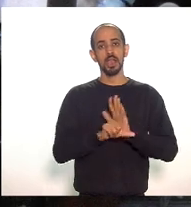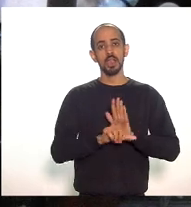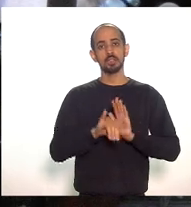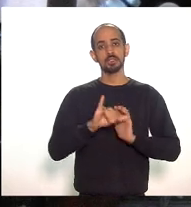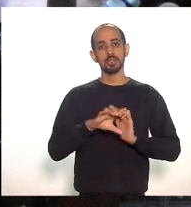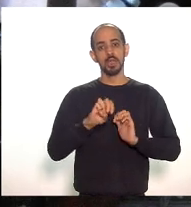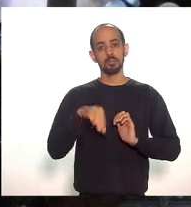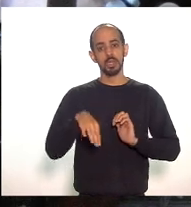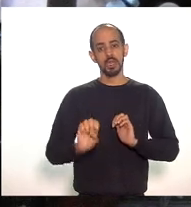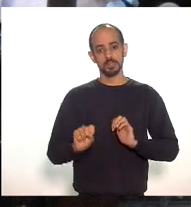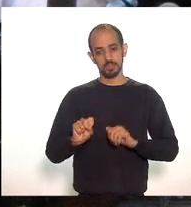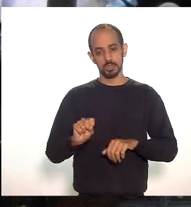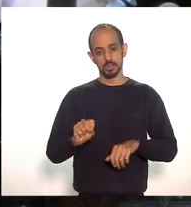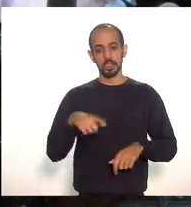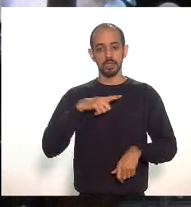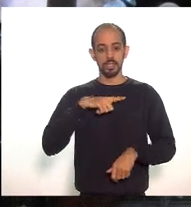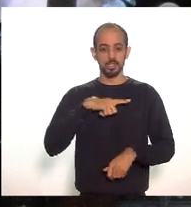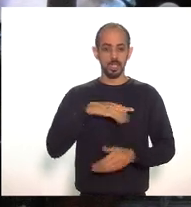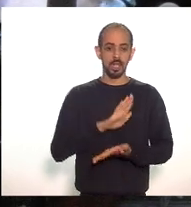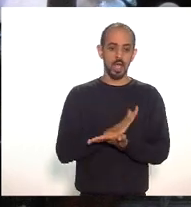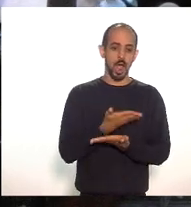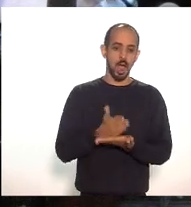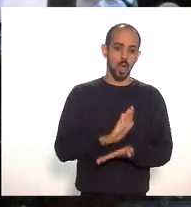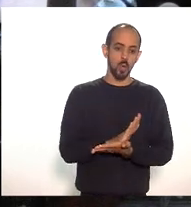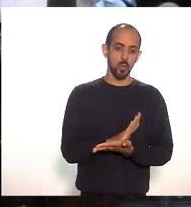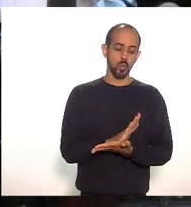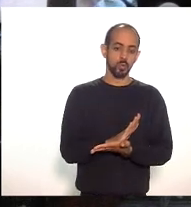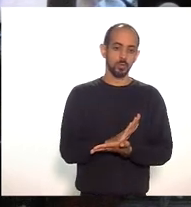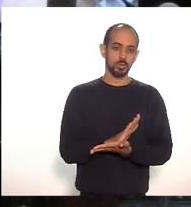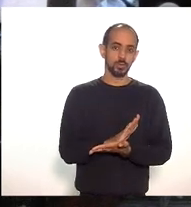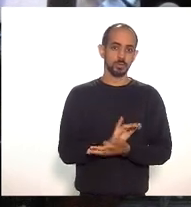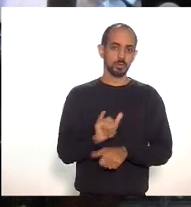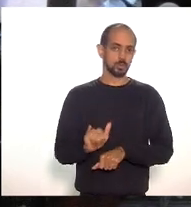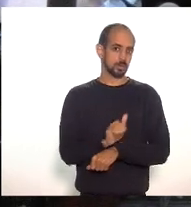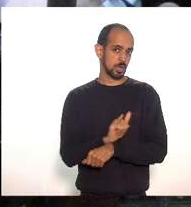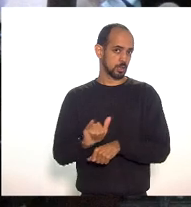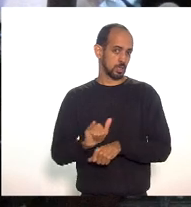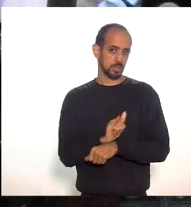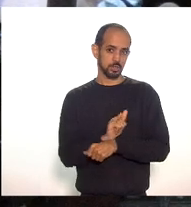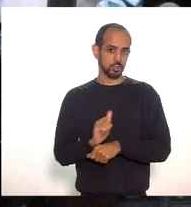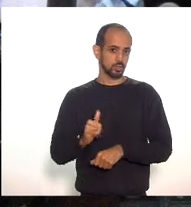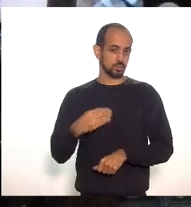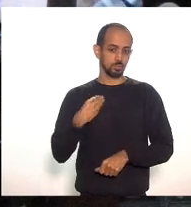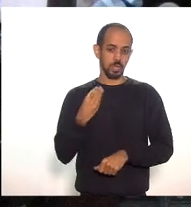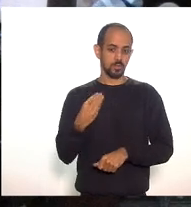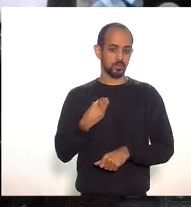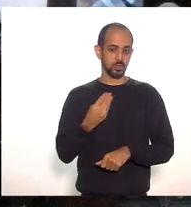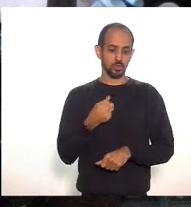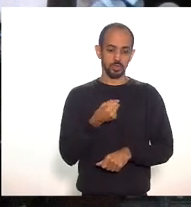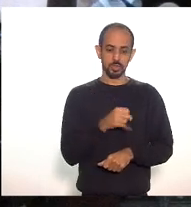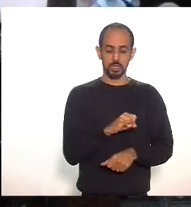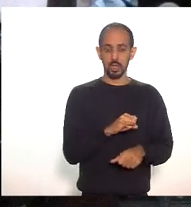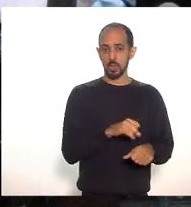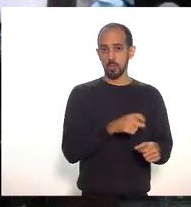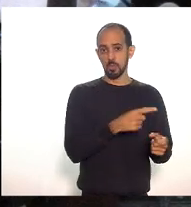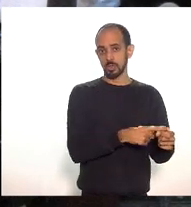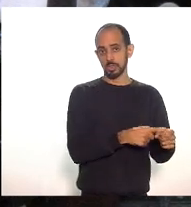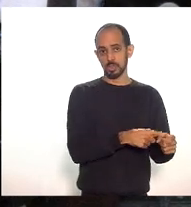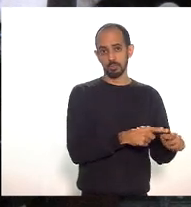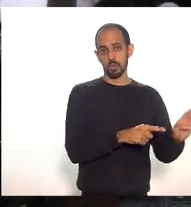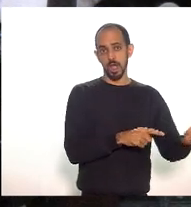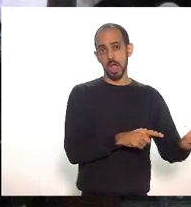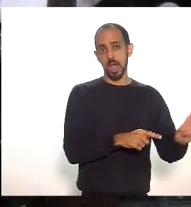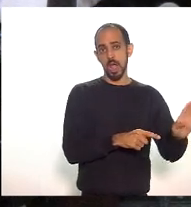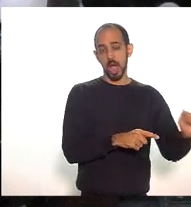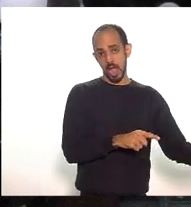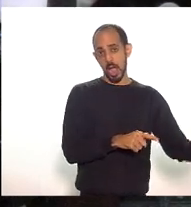então a algumas condicionantes para o benefício se tem o benefício no município a b você o mesmo